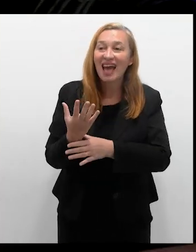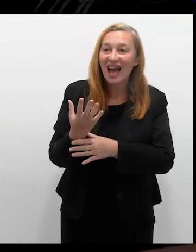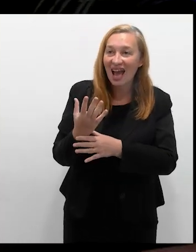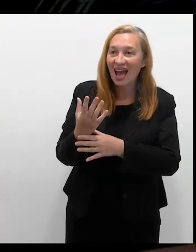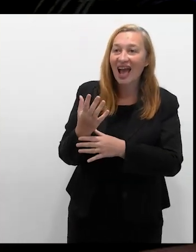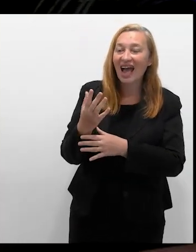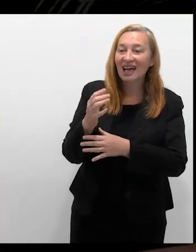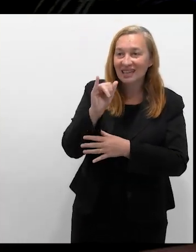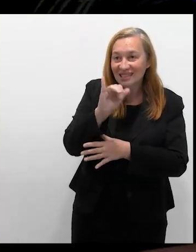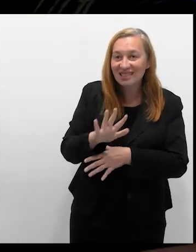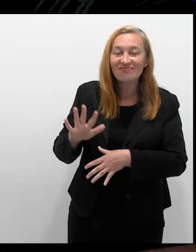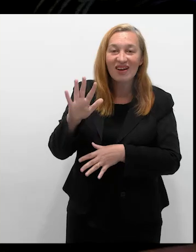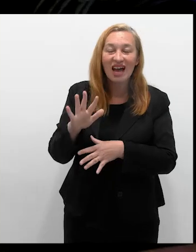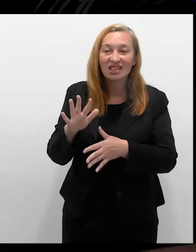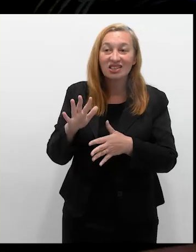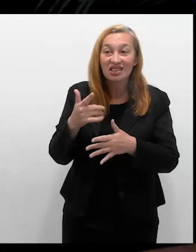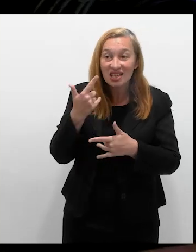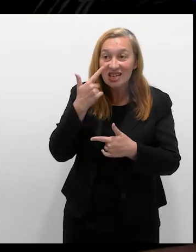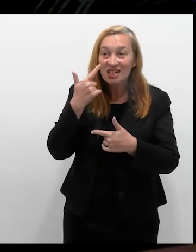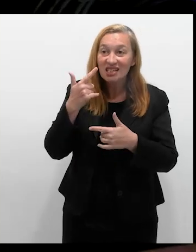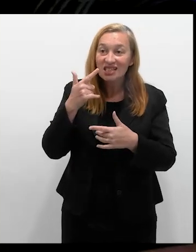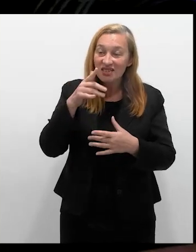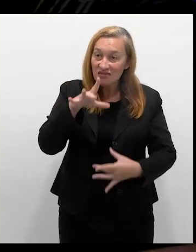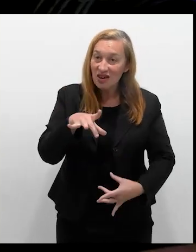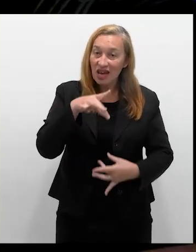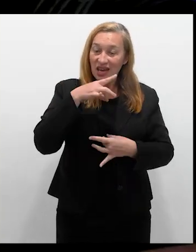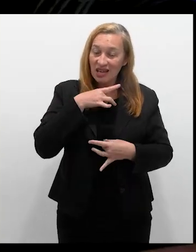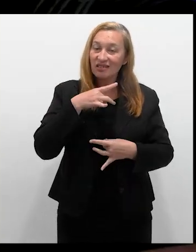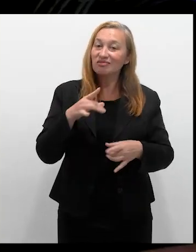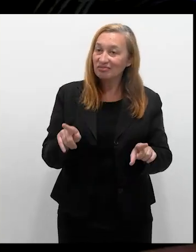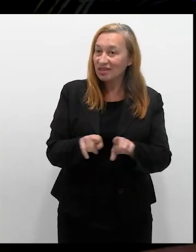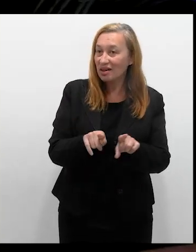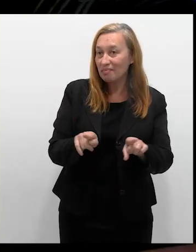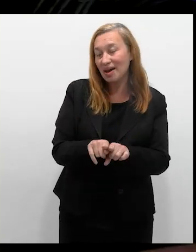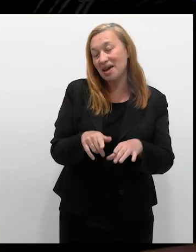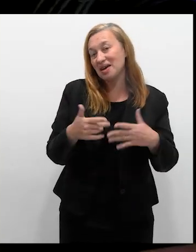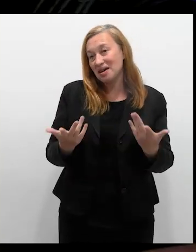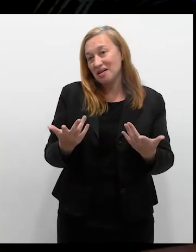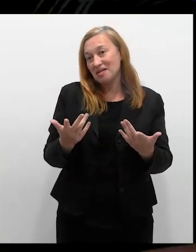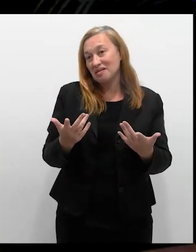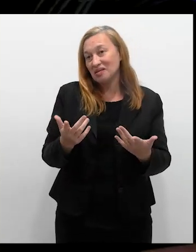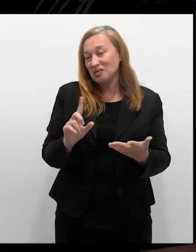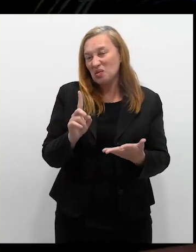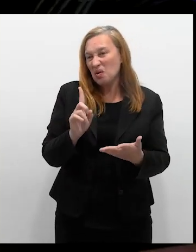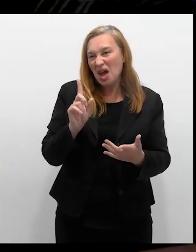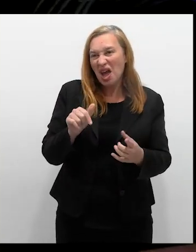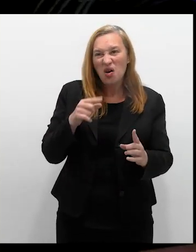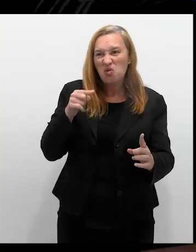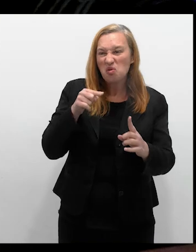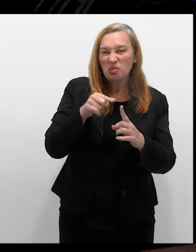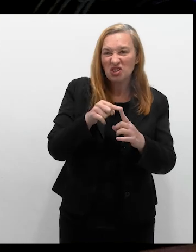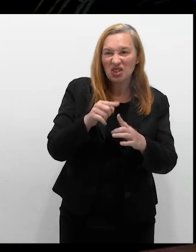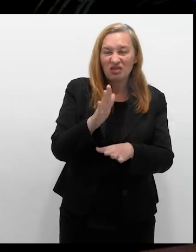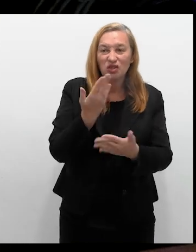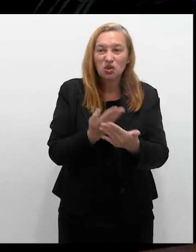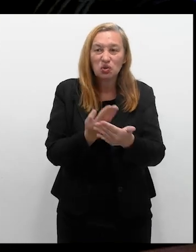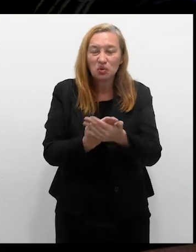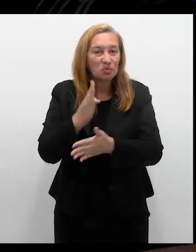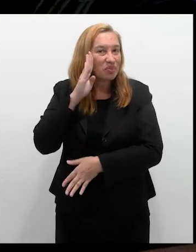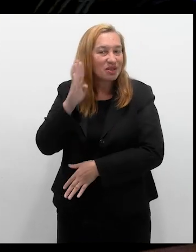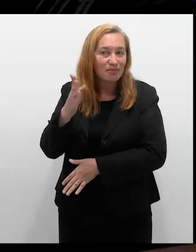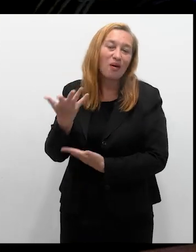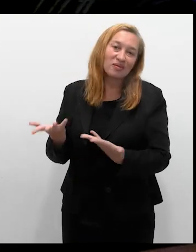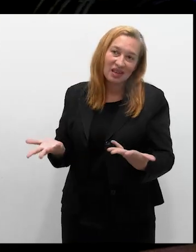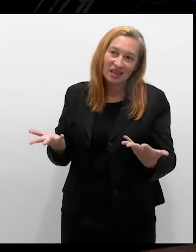de criar imagens, de se ver nas imagens, porque muitas vezes eles atuam tão bem, embora não seja o nosso foco de